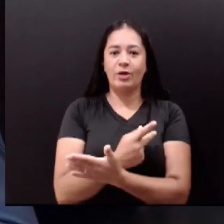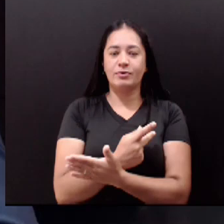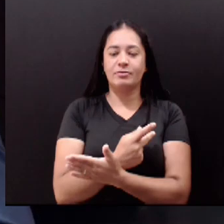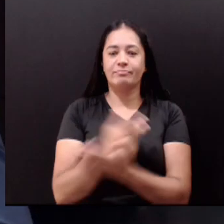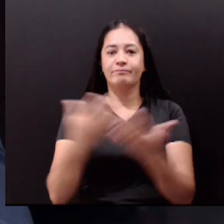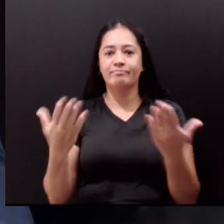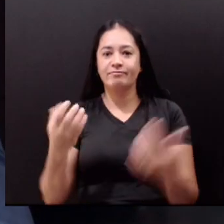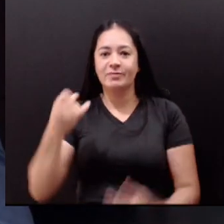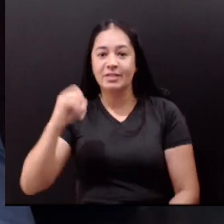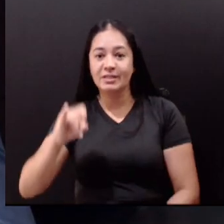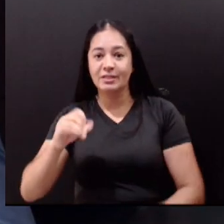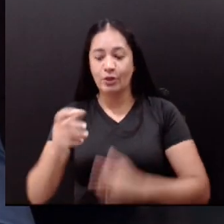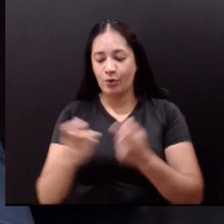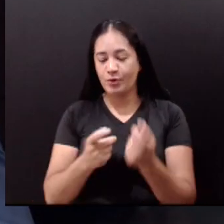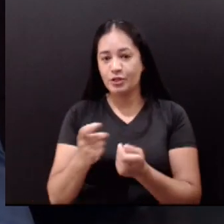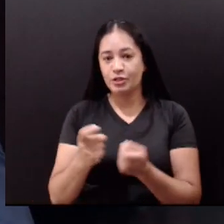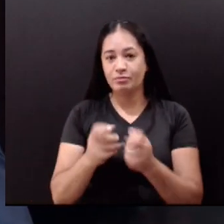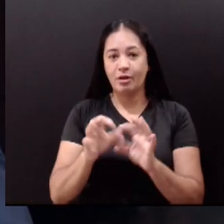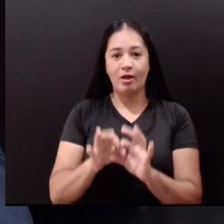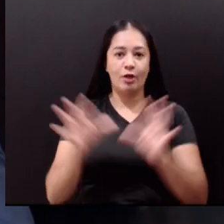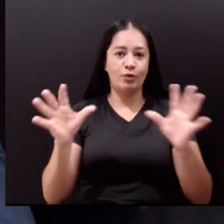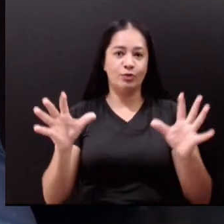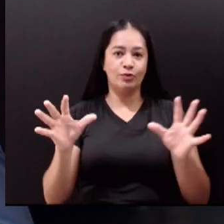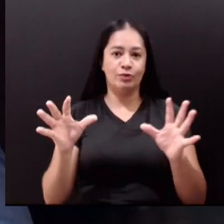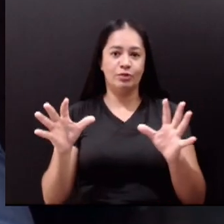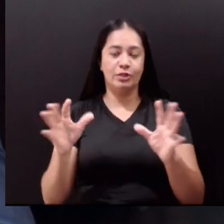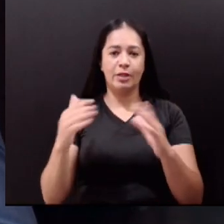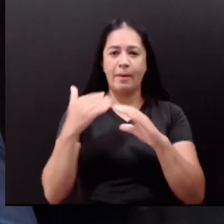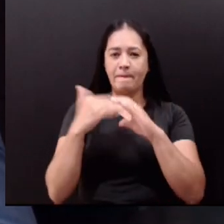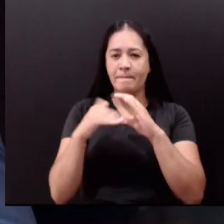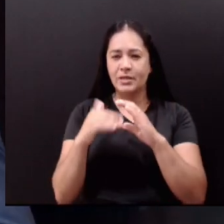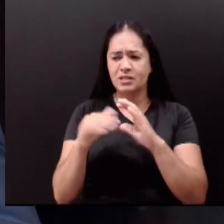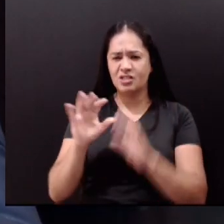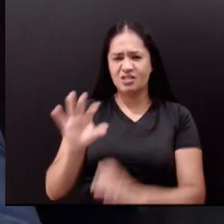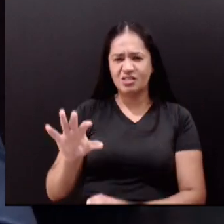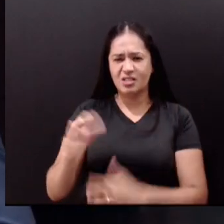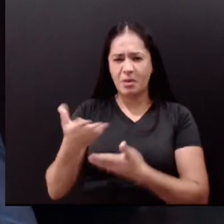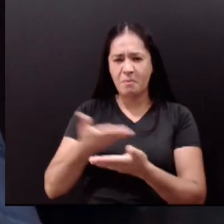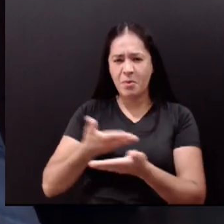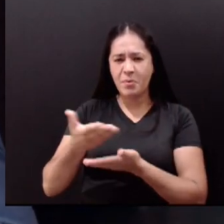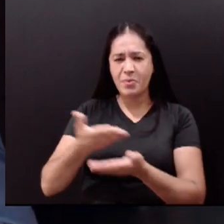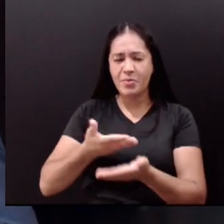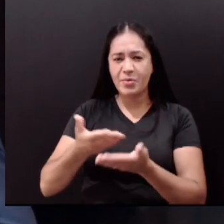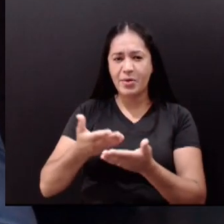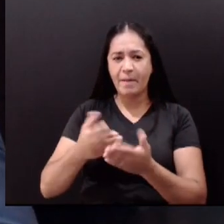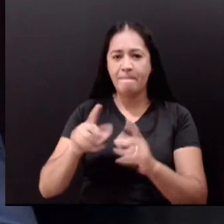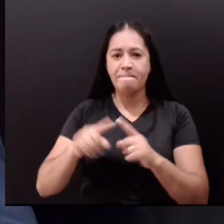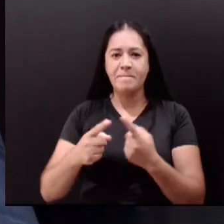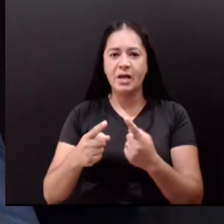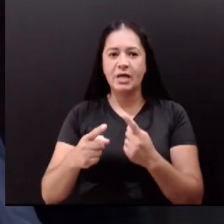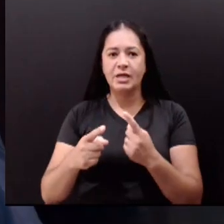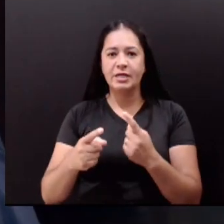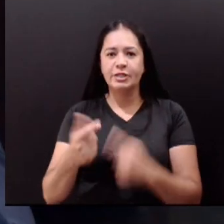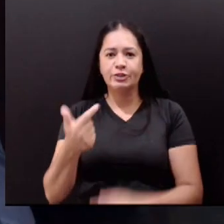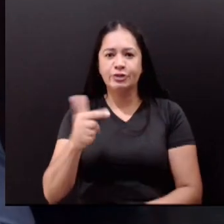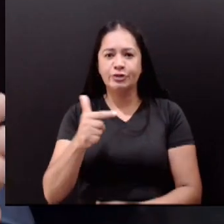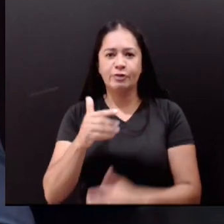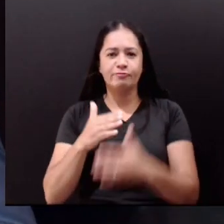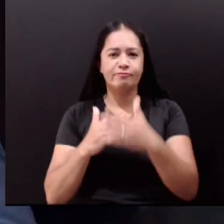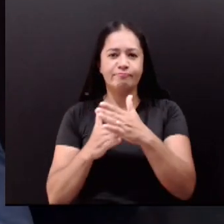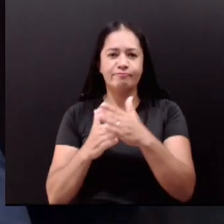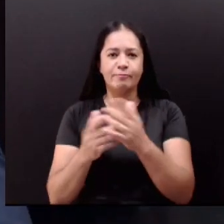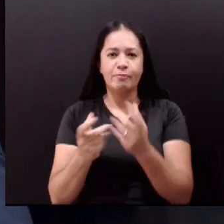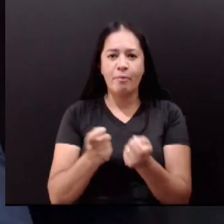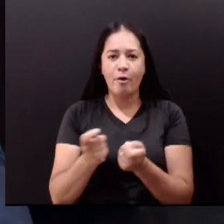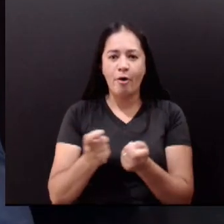administradores permitem que mensagens como essa são trocadas e não existe nenhum tipo de moderação, moderação no sentido de excluir a